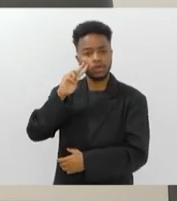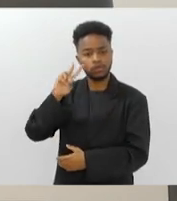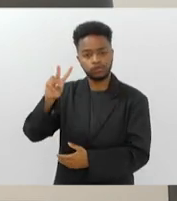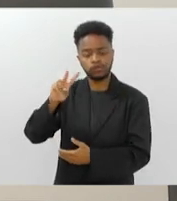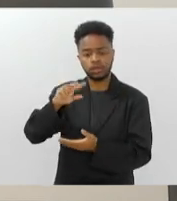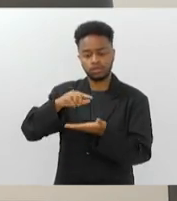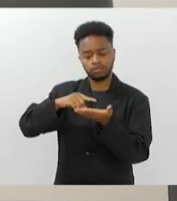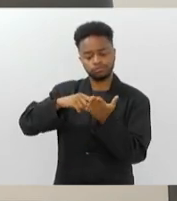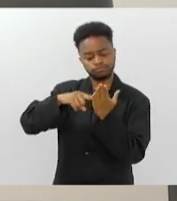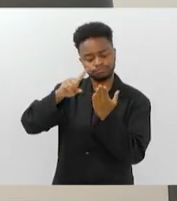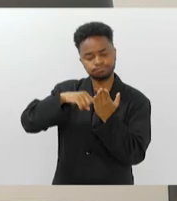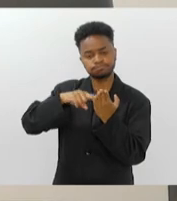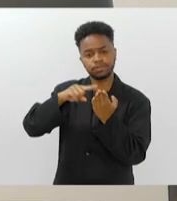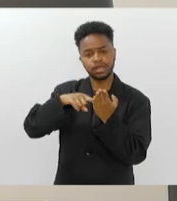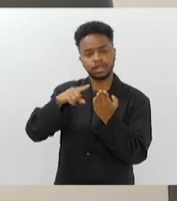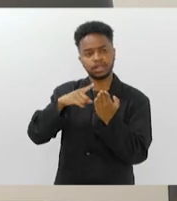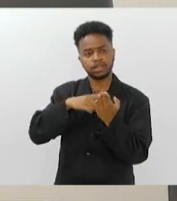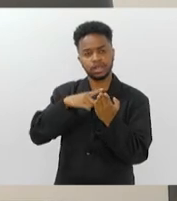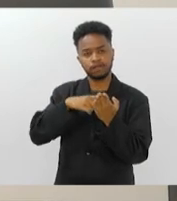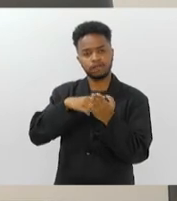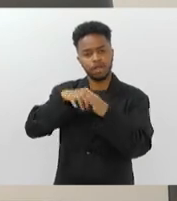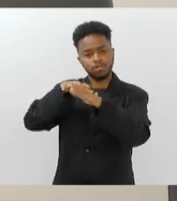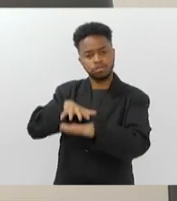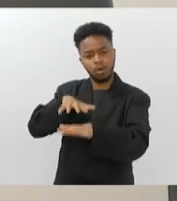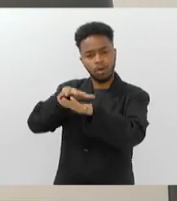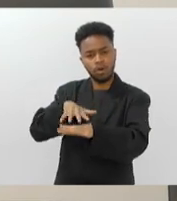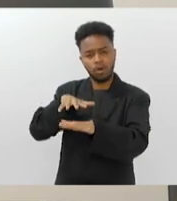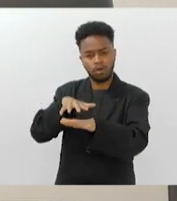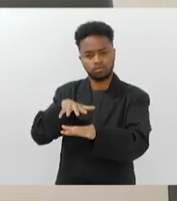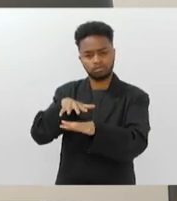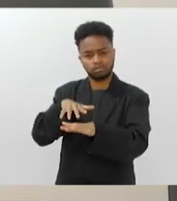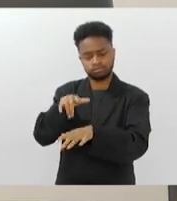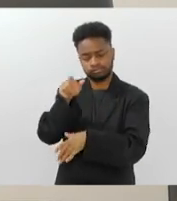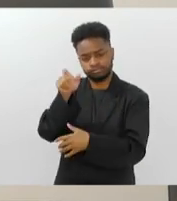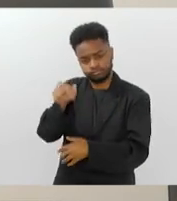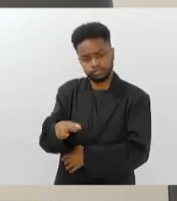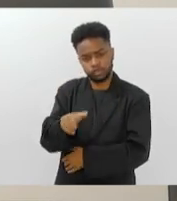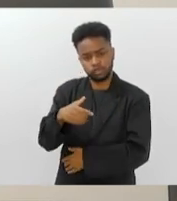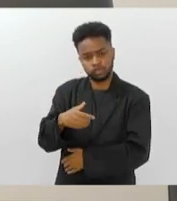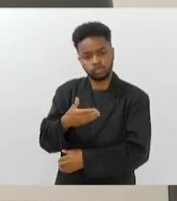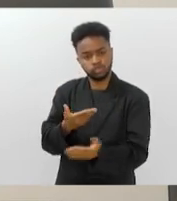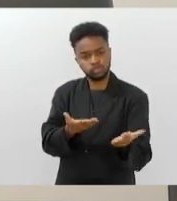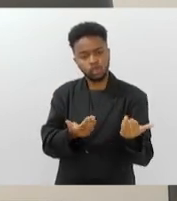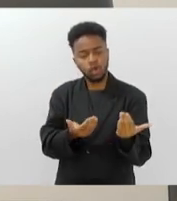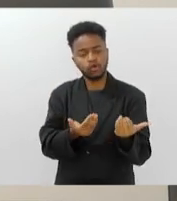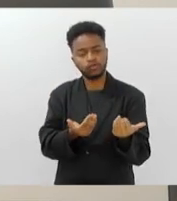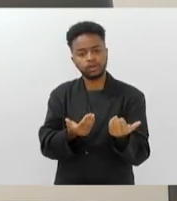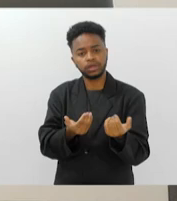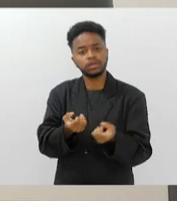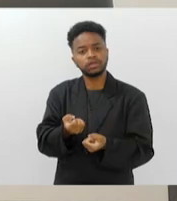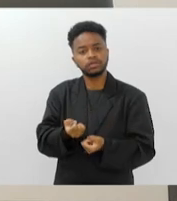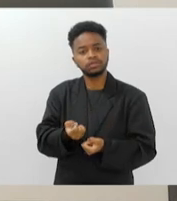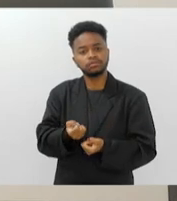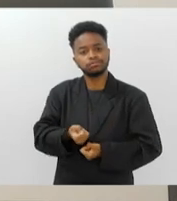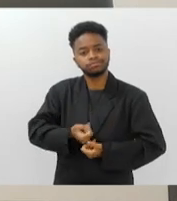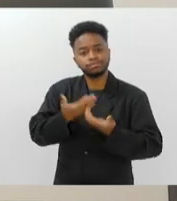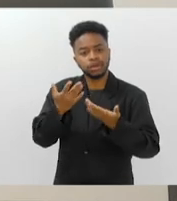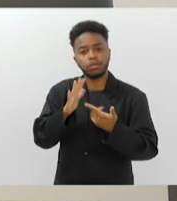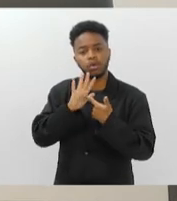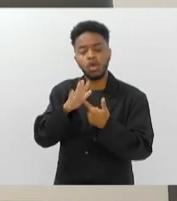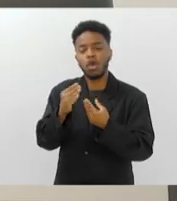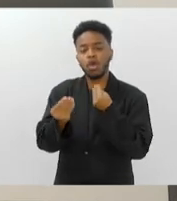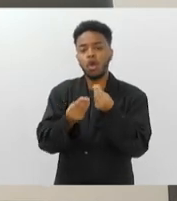uma uma uma manifestação de um de um jovem explicando as dificuldades da